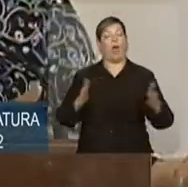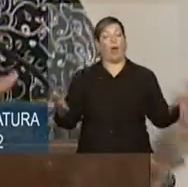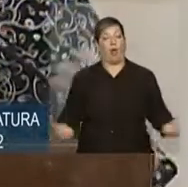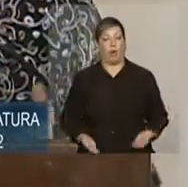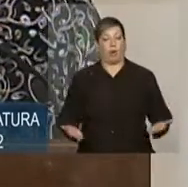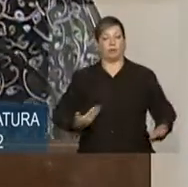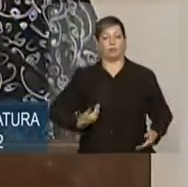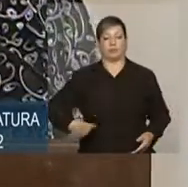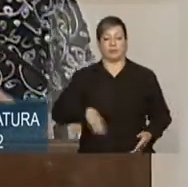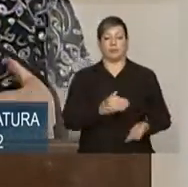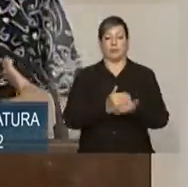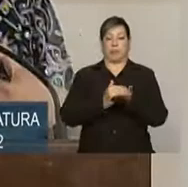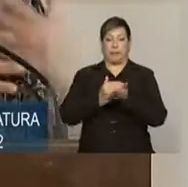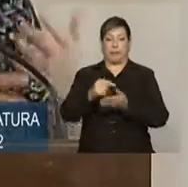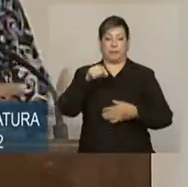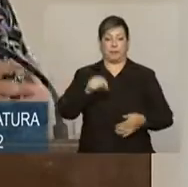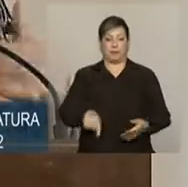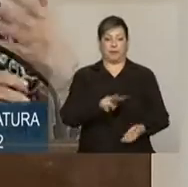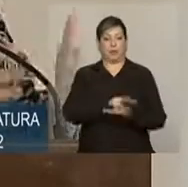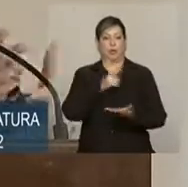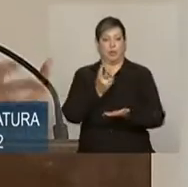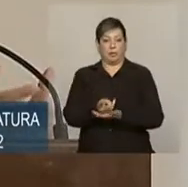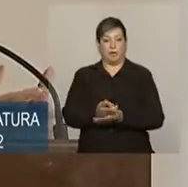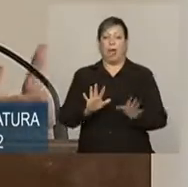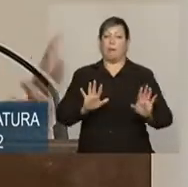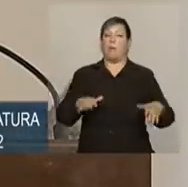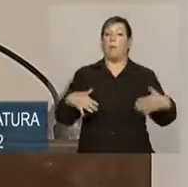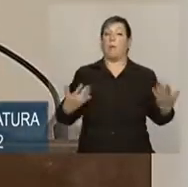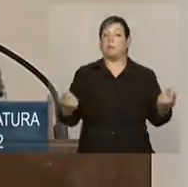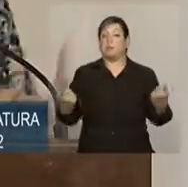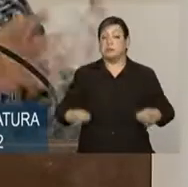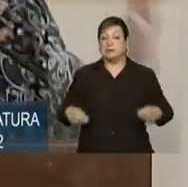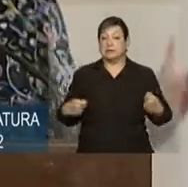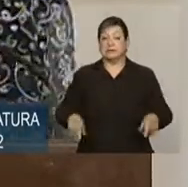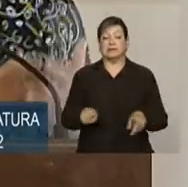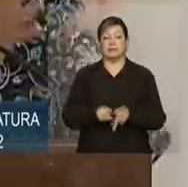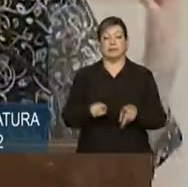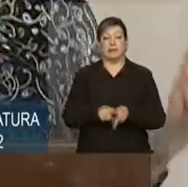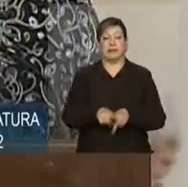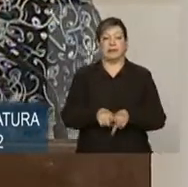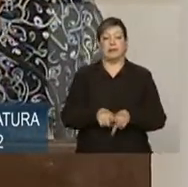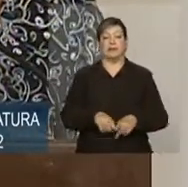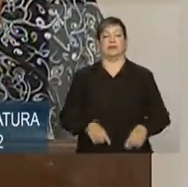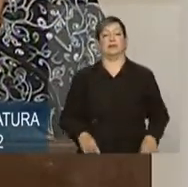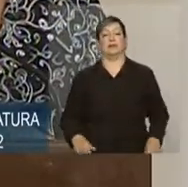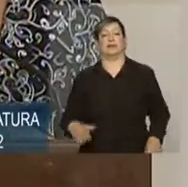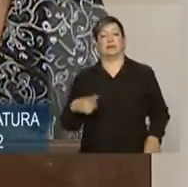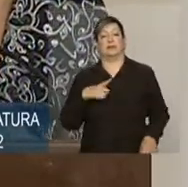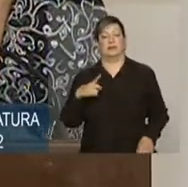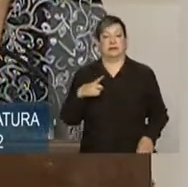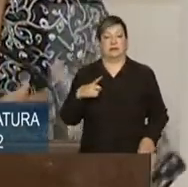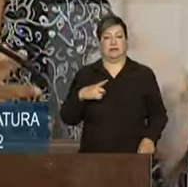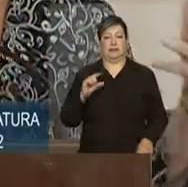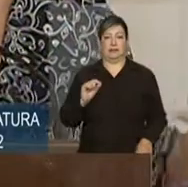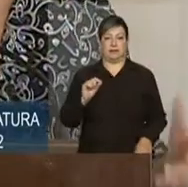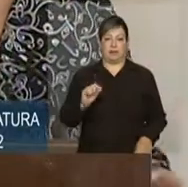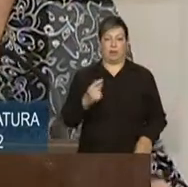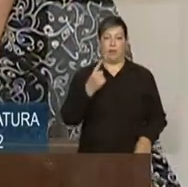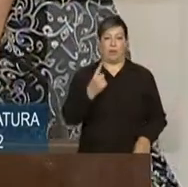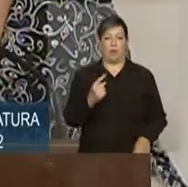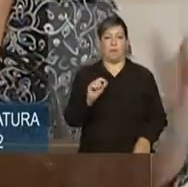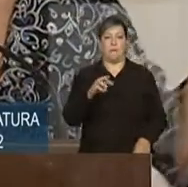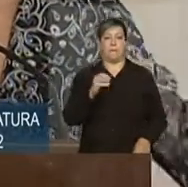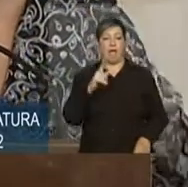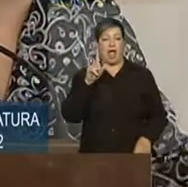gente começa com a duplicação, mas, quando for necessário, também tem uma margem para haver